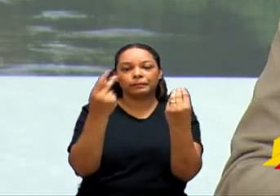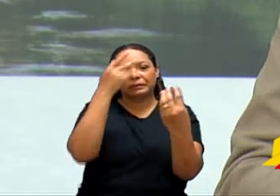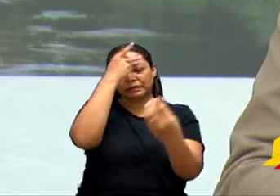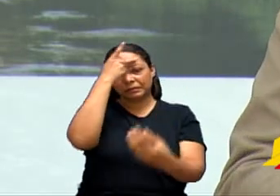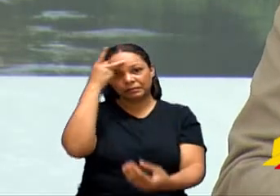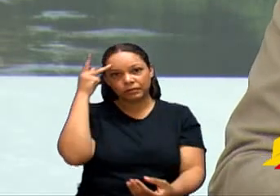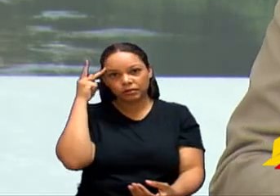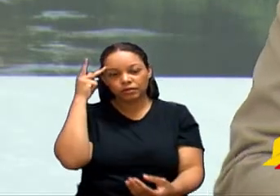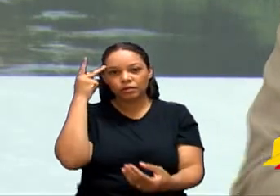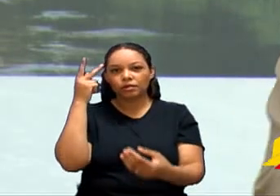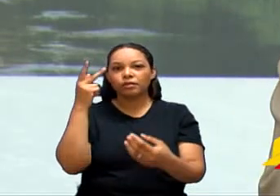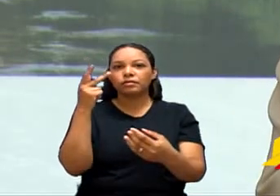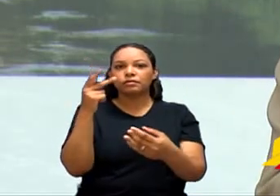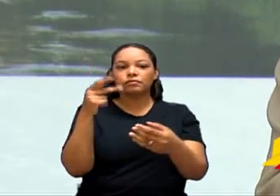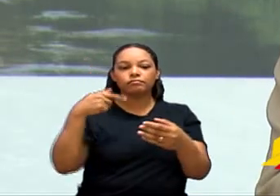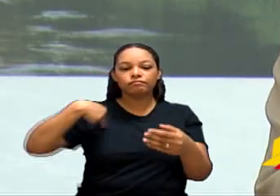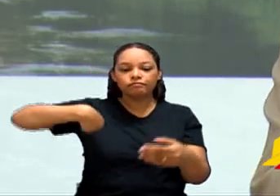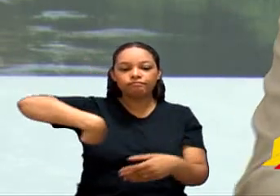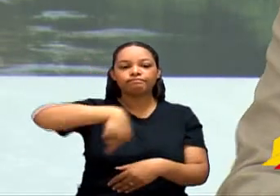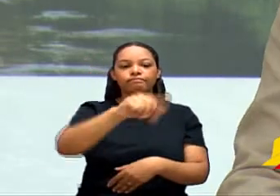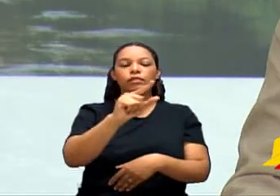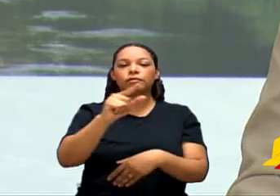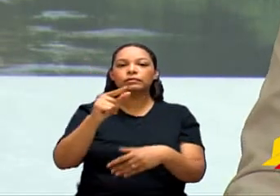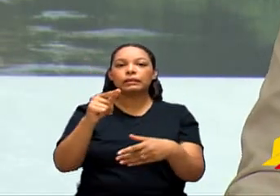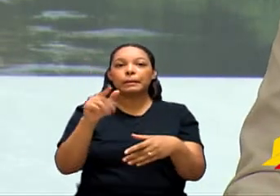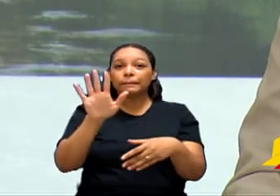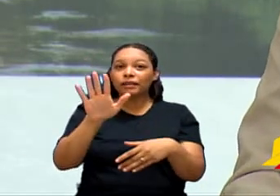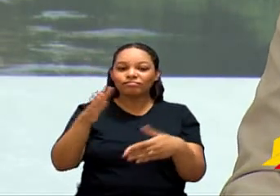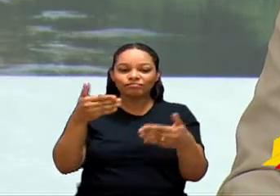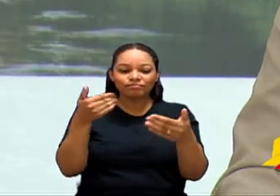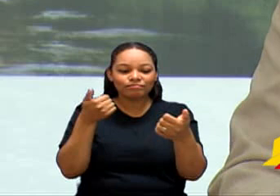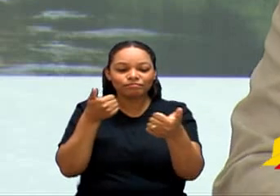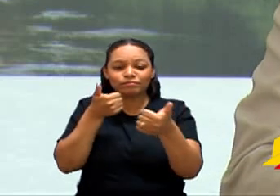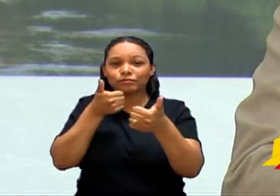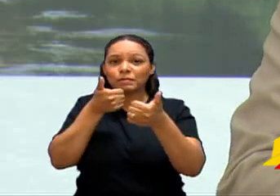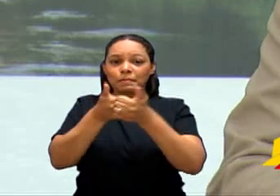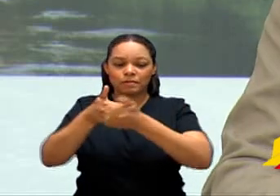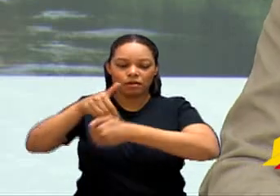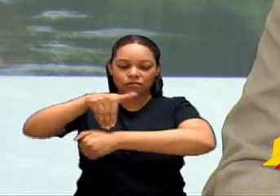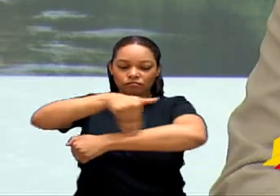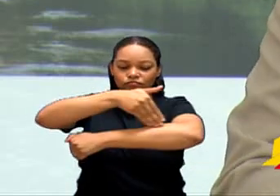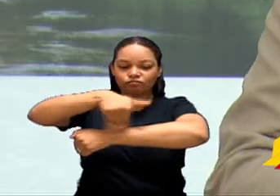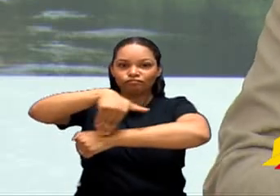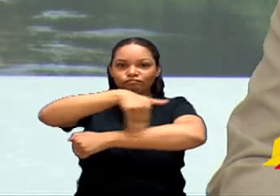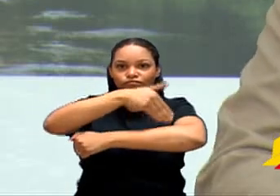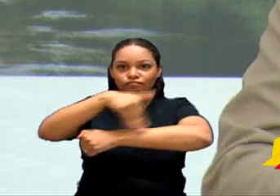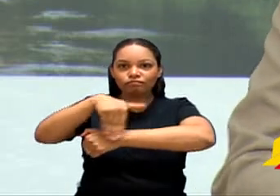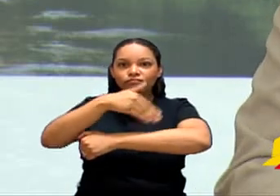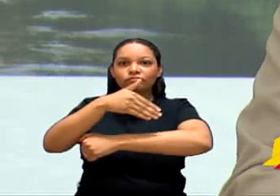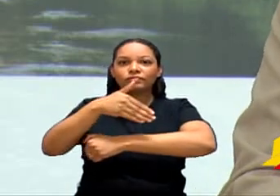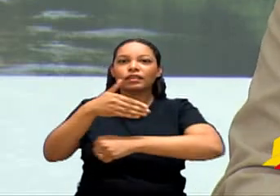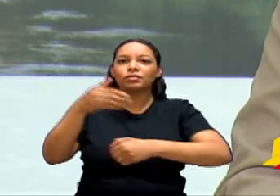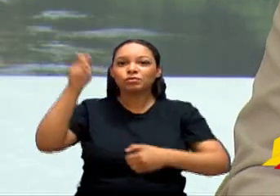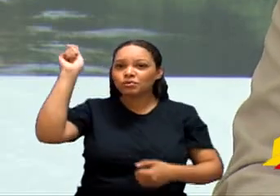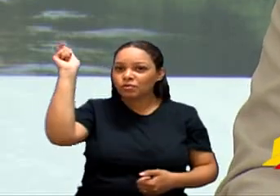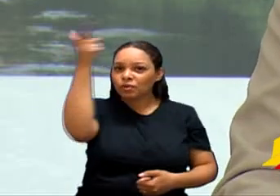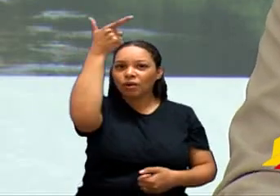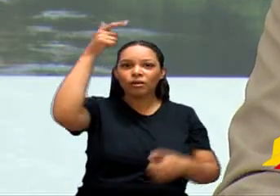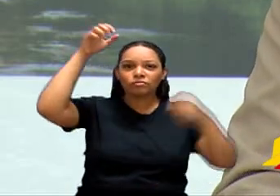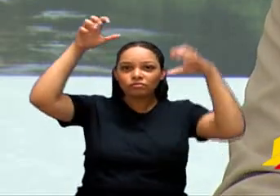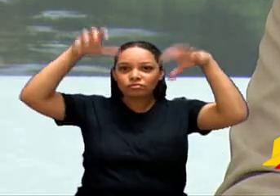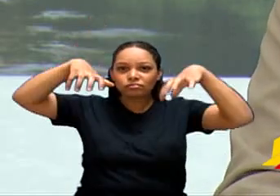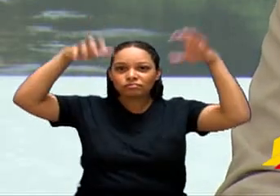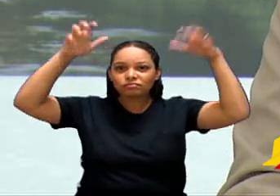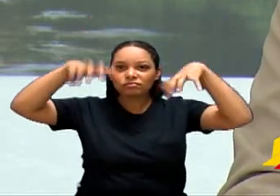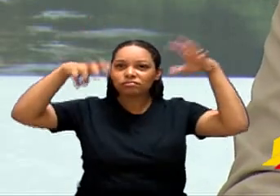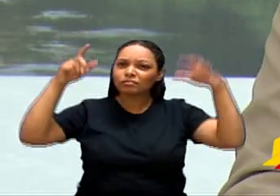é na beira da pista, no acostamento da pista. Então, é aberto, é sol, chuva. Então, eu estou